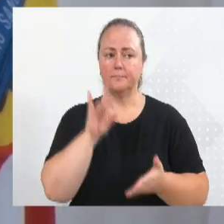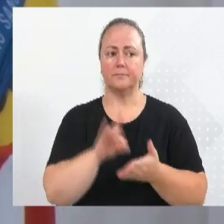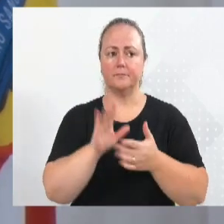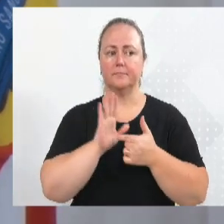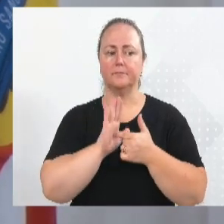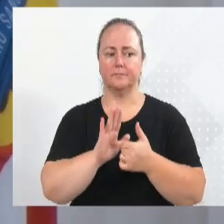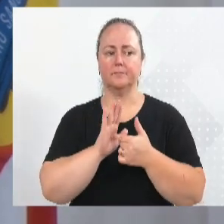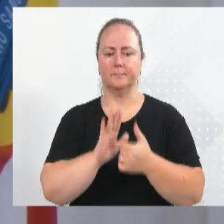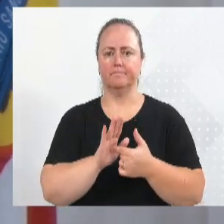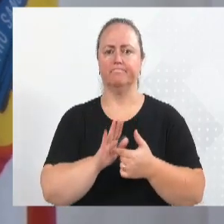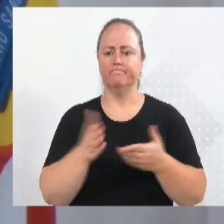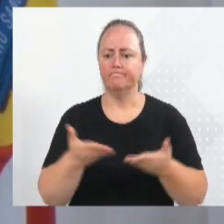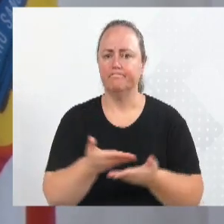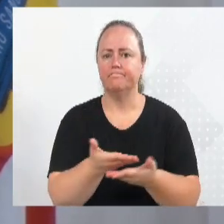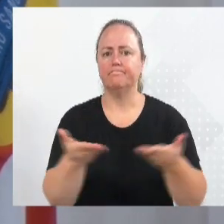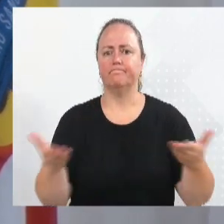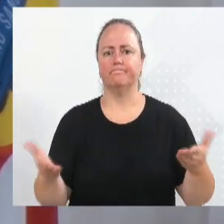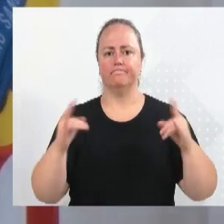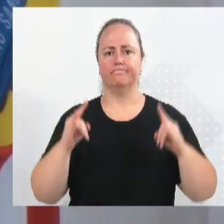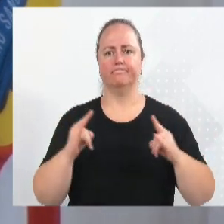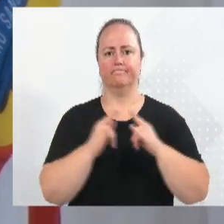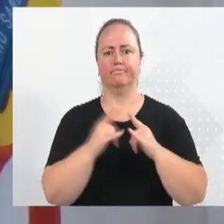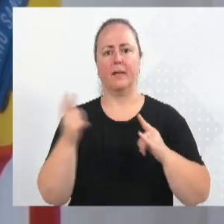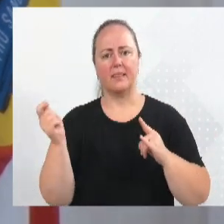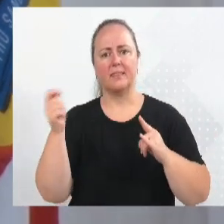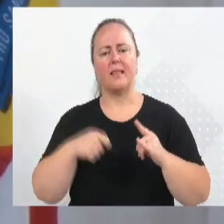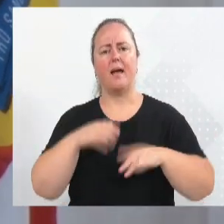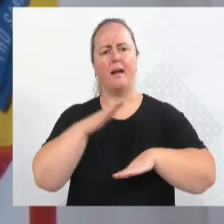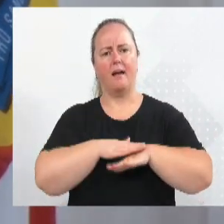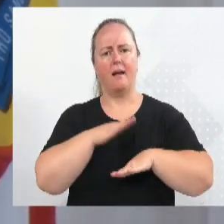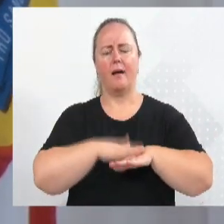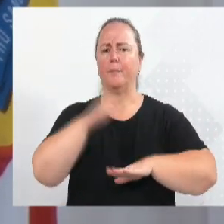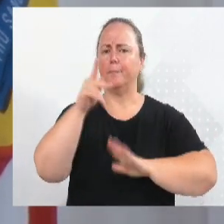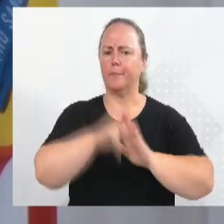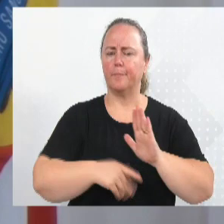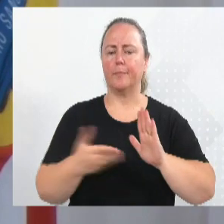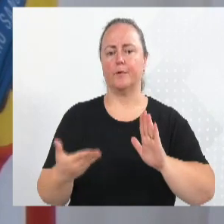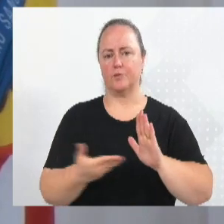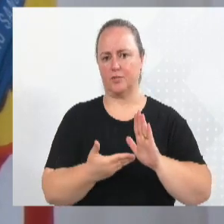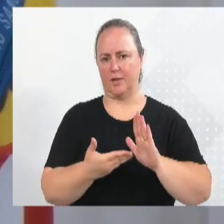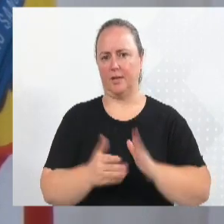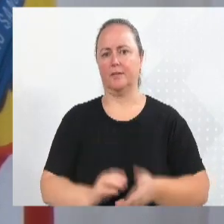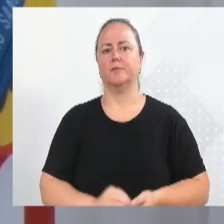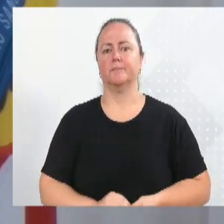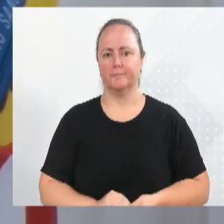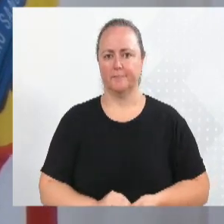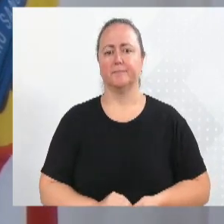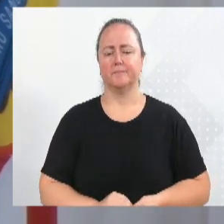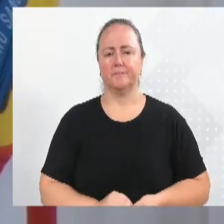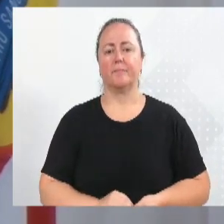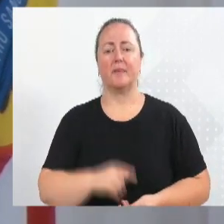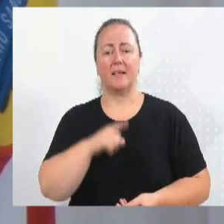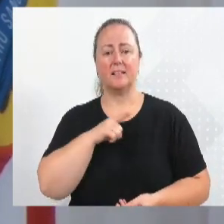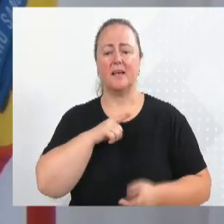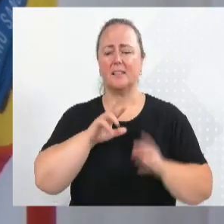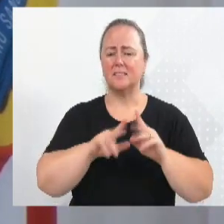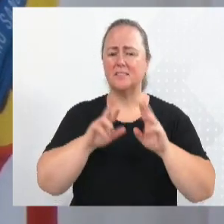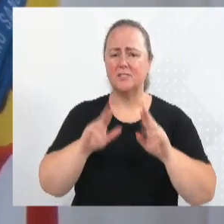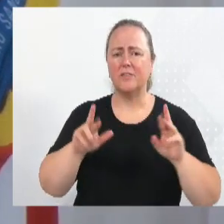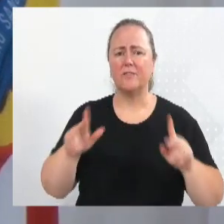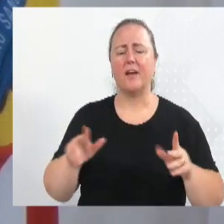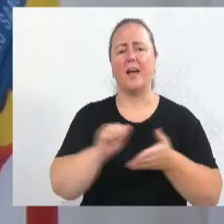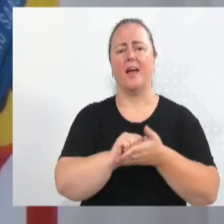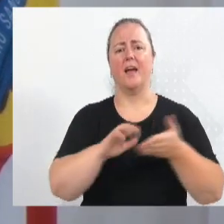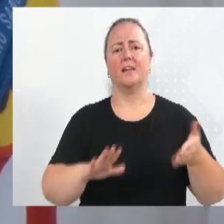destacar para as entidades poderem fazer alguma atividade, algum projeto. E essas são as mais diversas atividades que